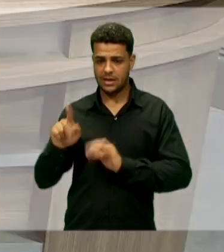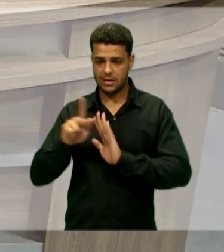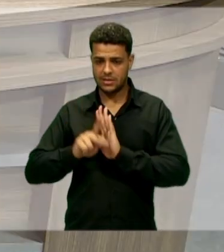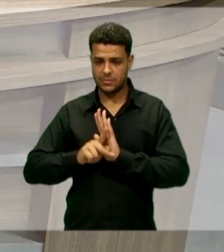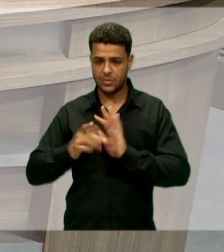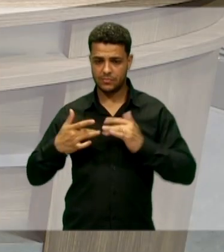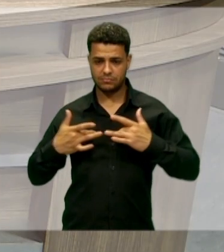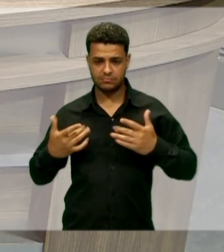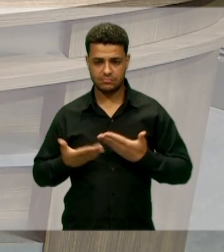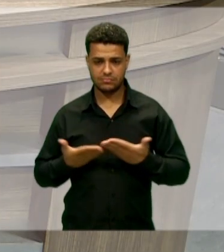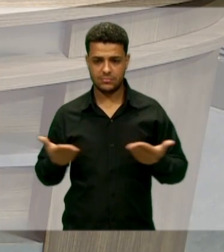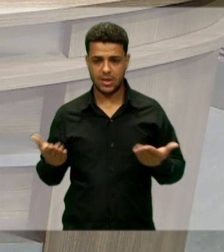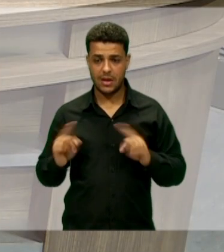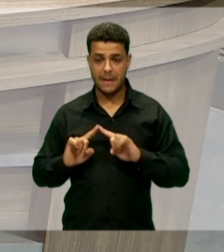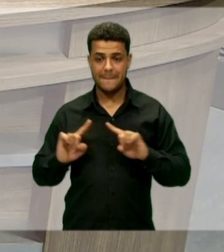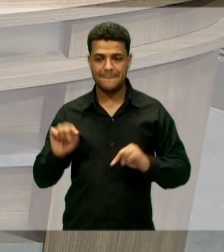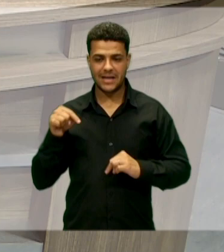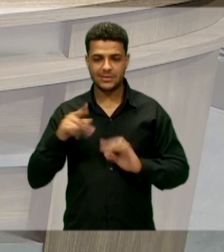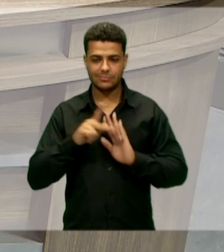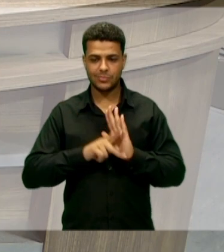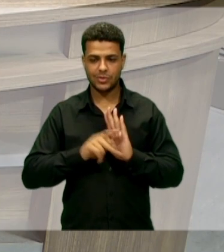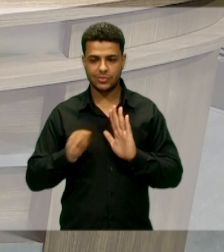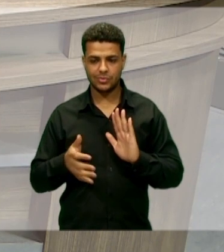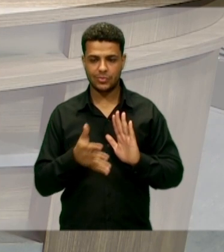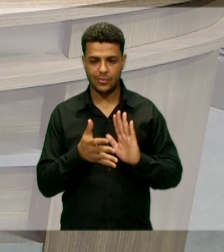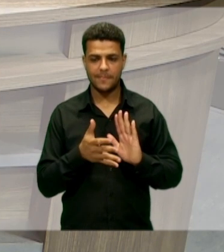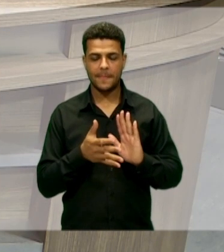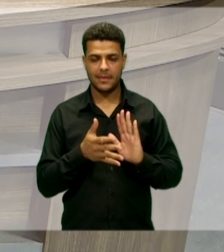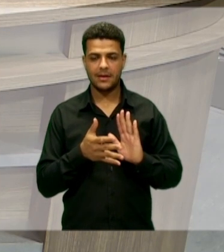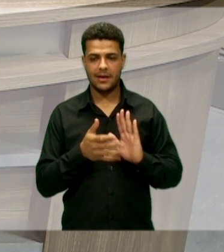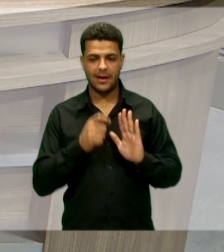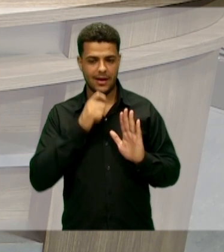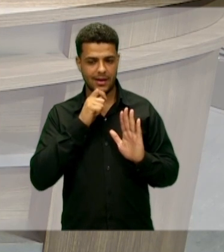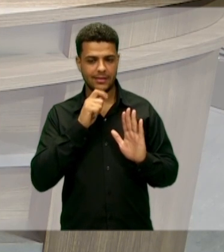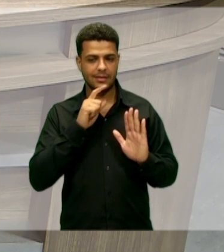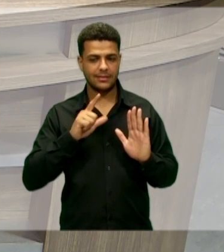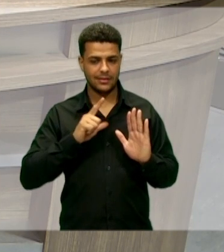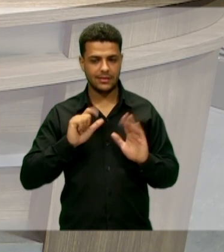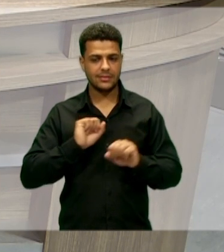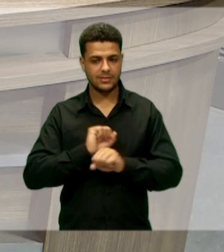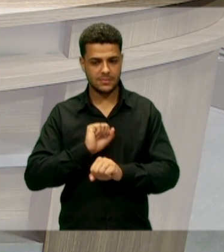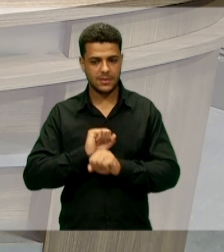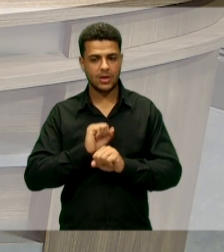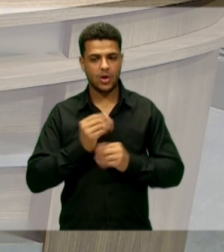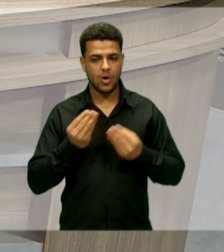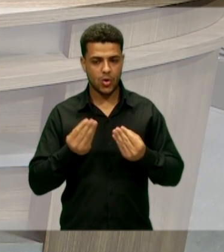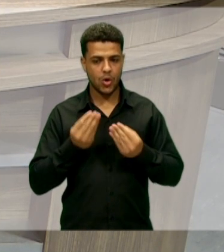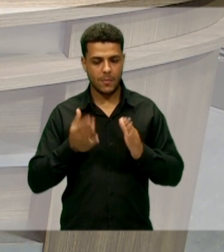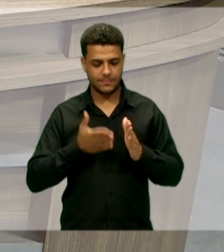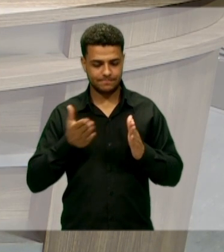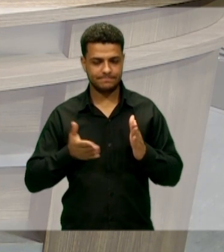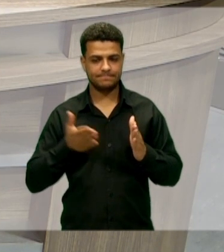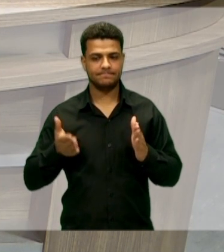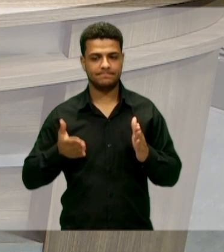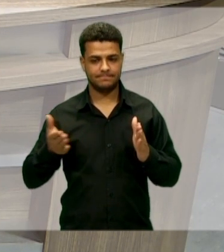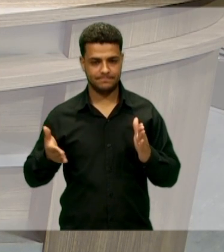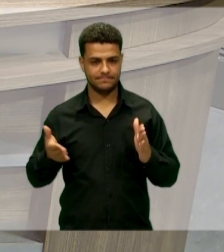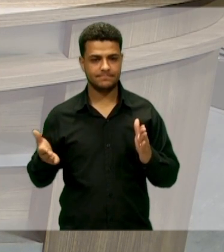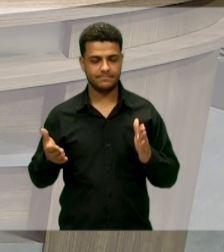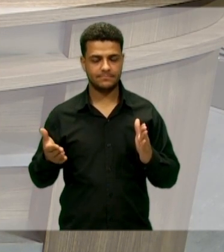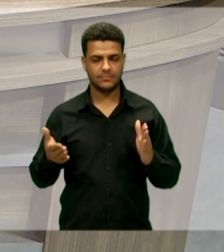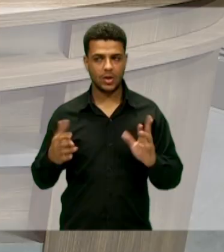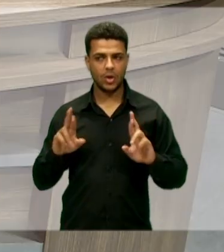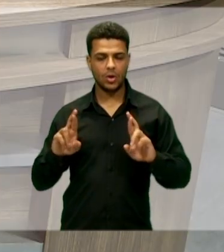de braços abertos. Mas como é um projeto muito novo, né, ainda a gente tem que esperar para ver as cenas dos próximos capítulos. E